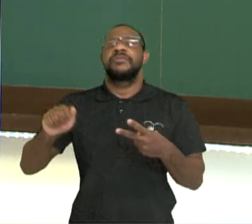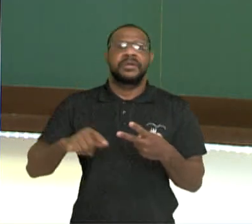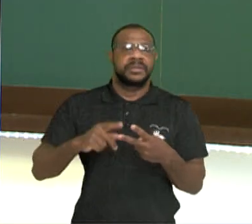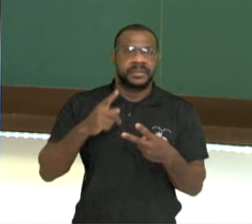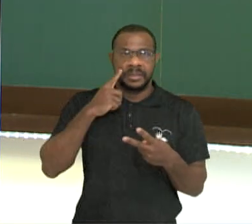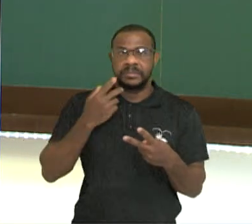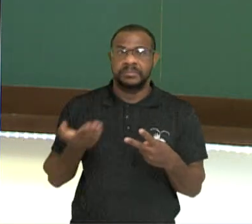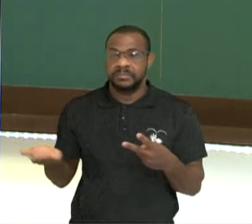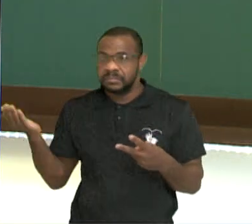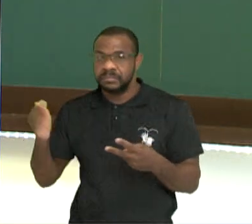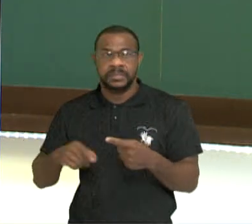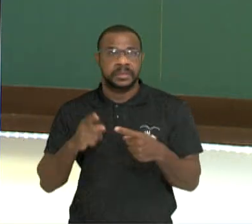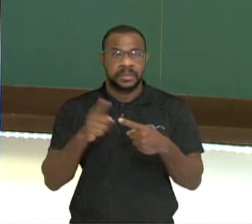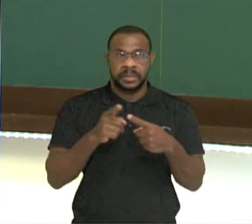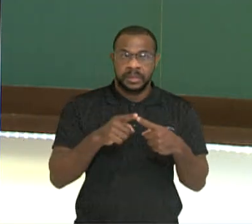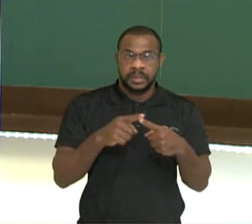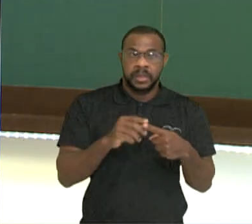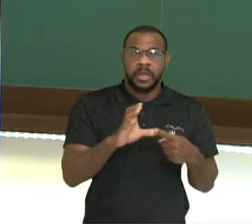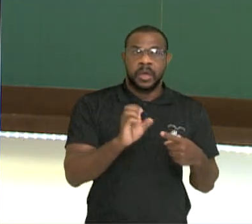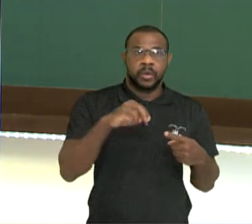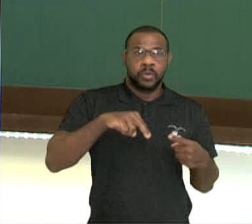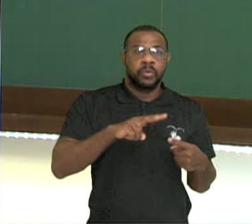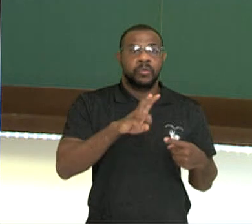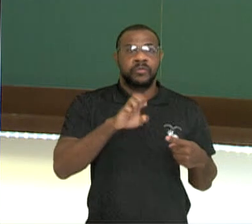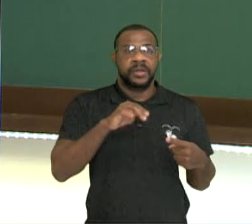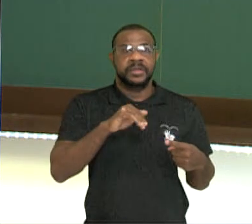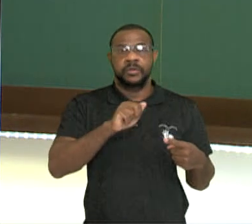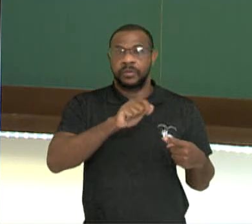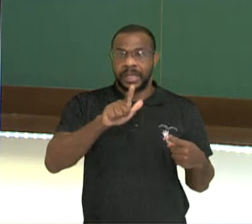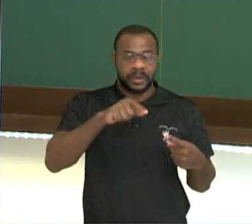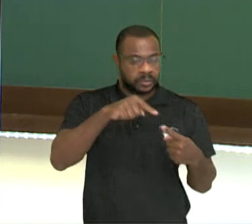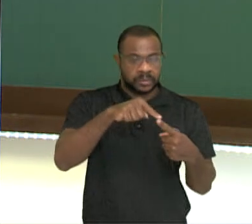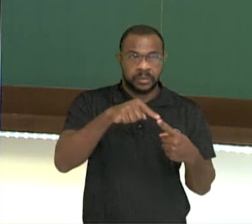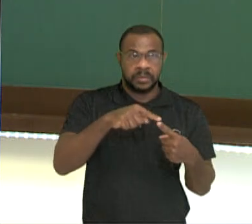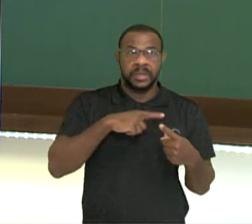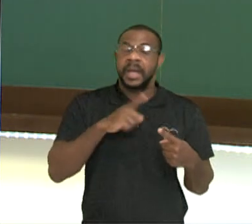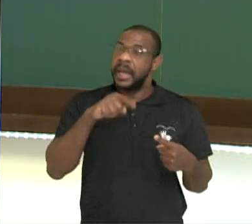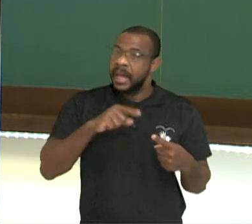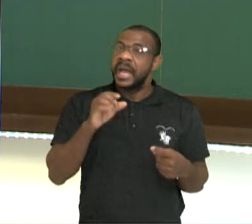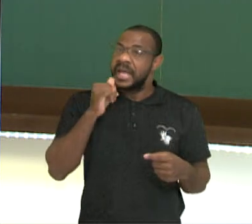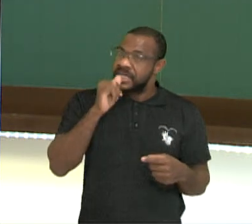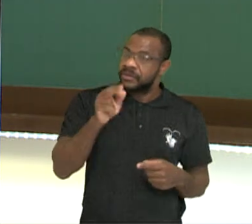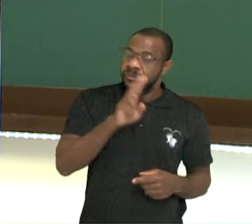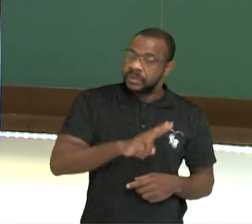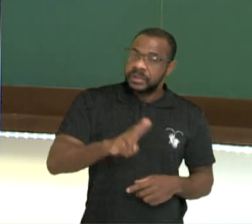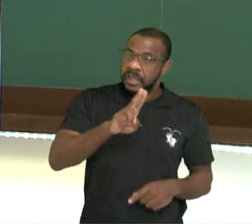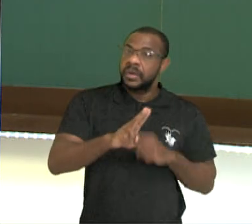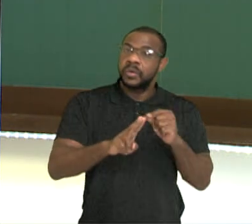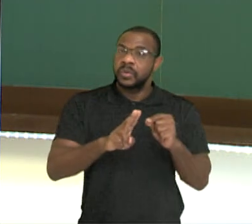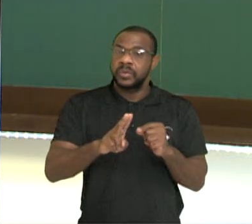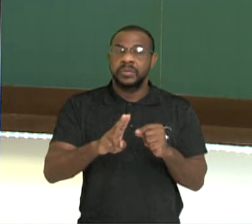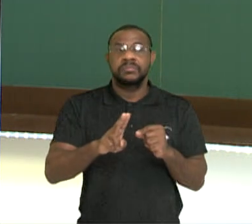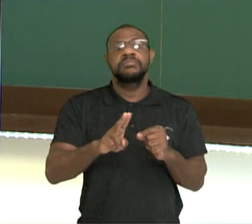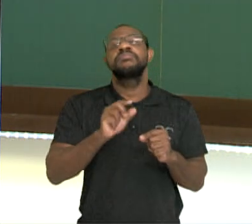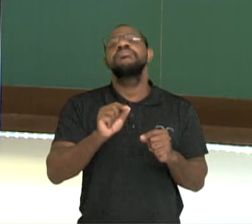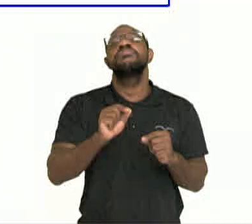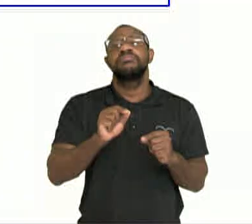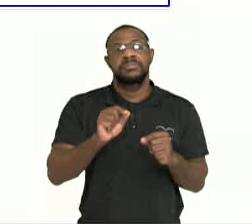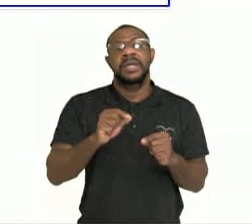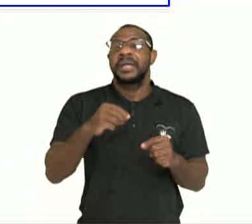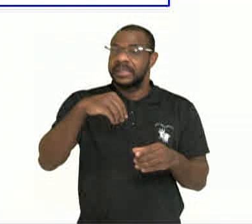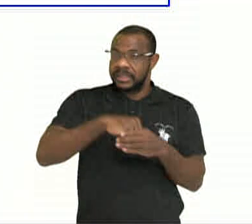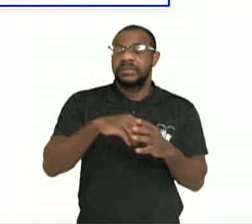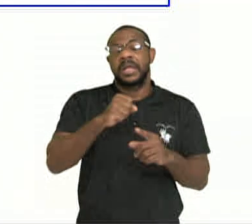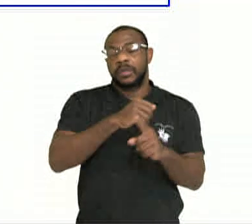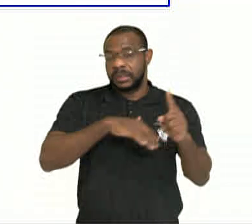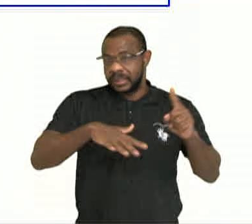energia convencional, conforme você pode ver na tela, são as fontes de energia utilizadas há mais tempo pela nossa